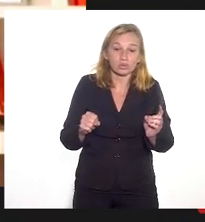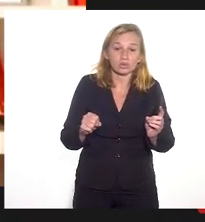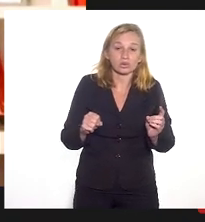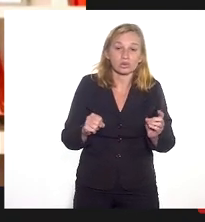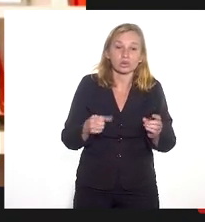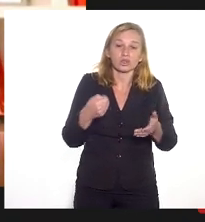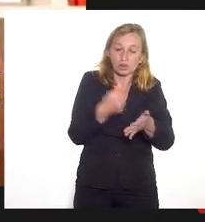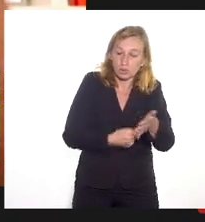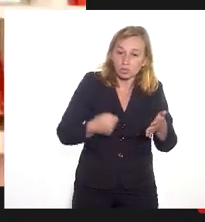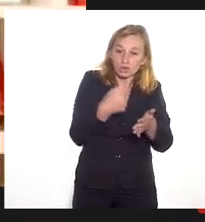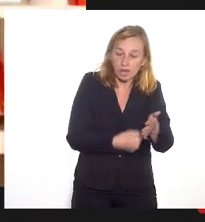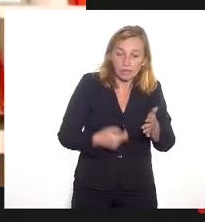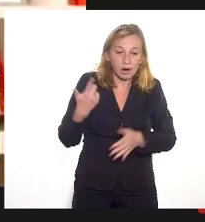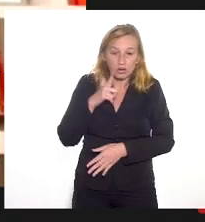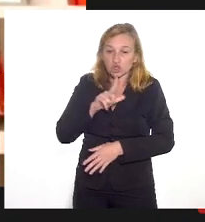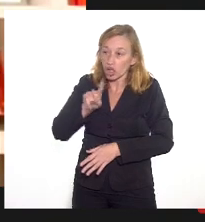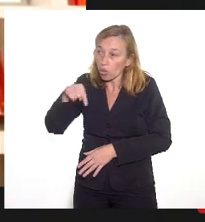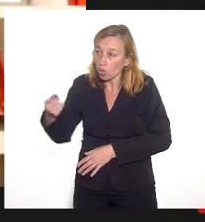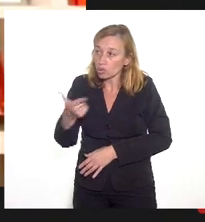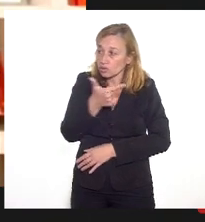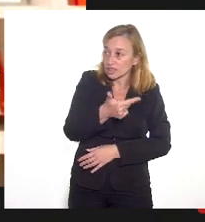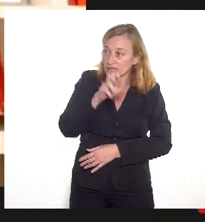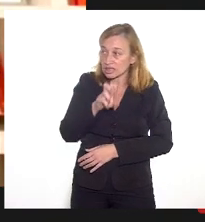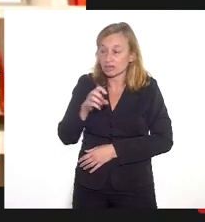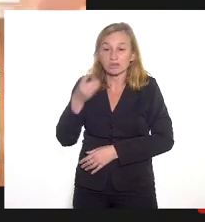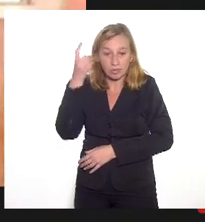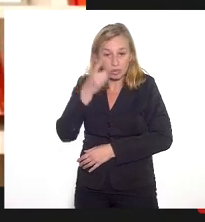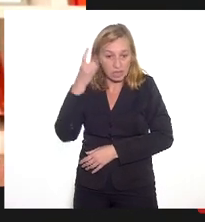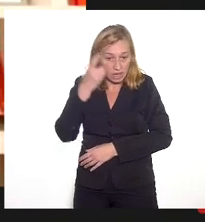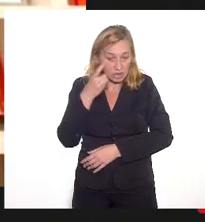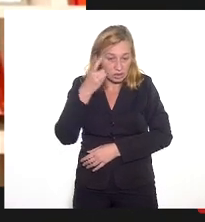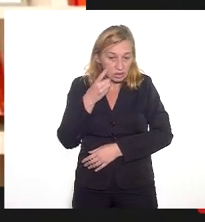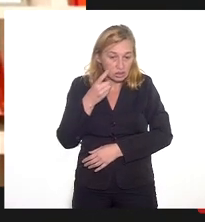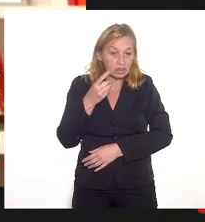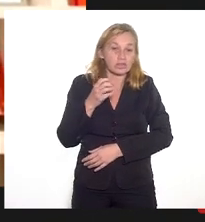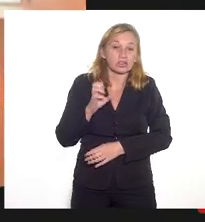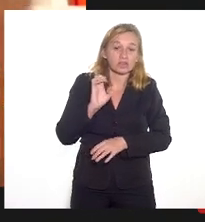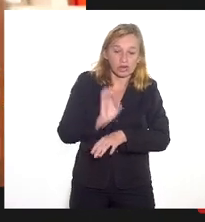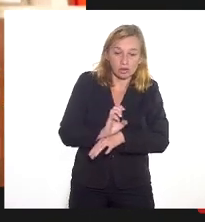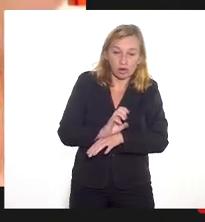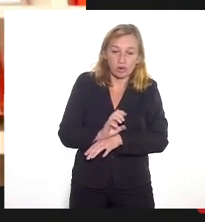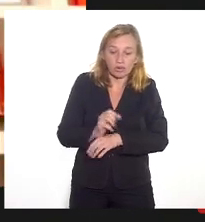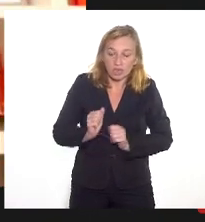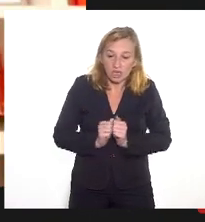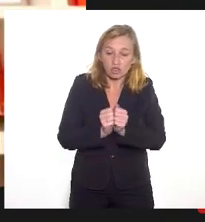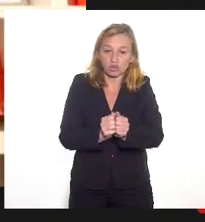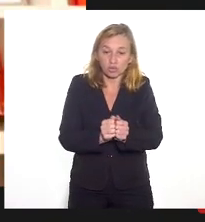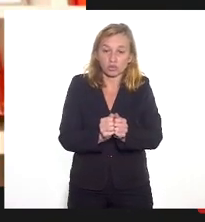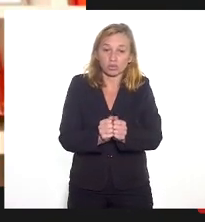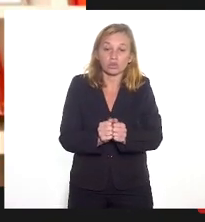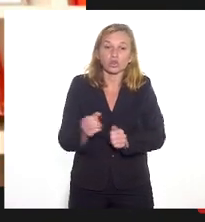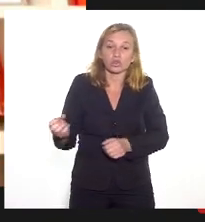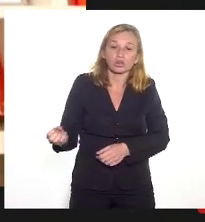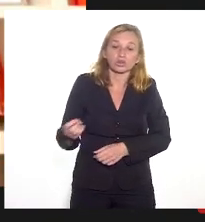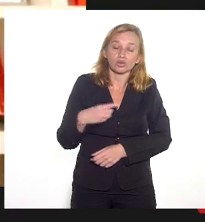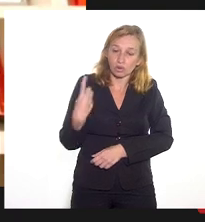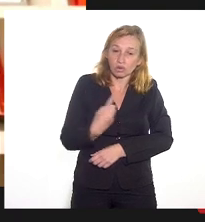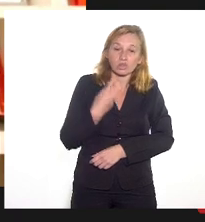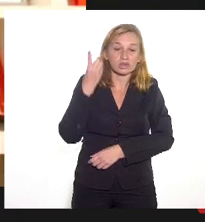para conquistar pelo menos outros 25 deputados estaduais para participarem dessa frente ao lado dos